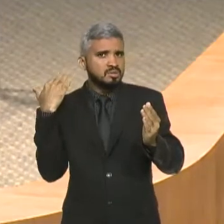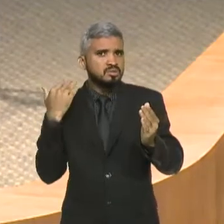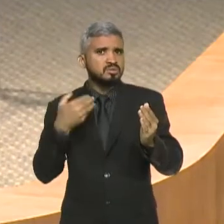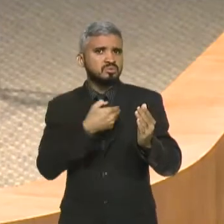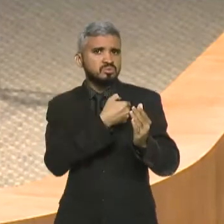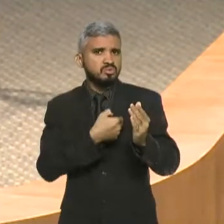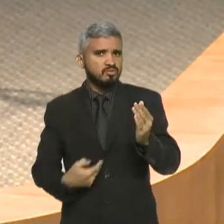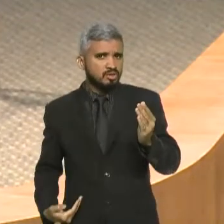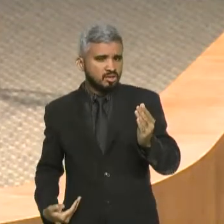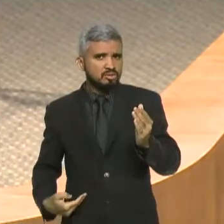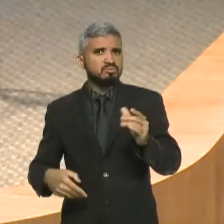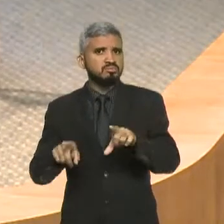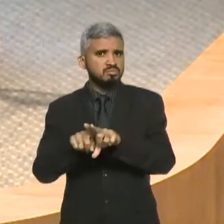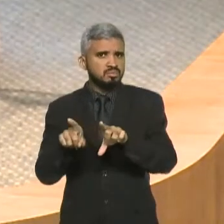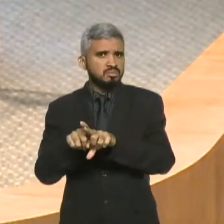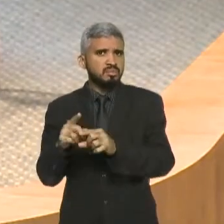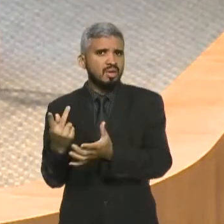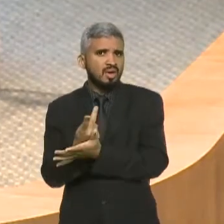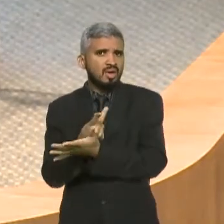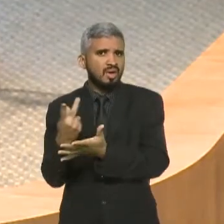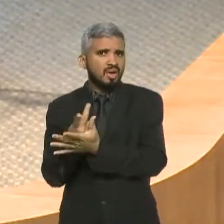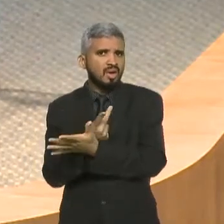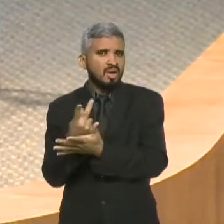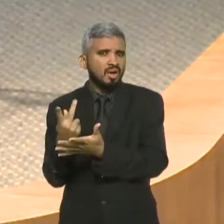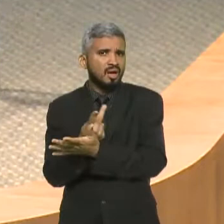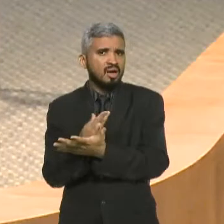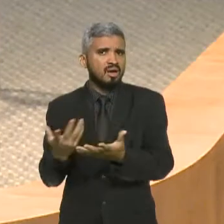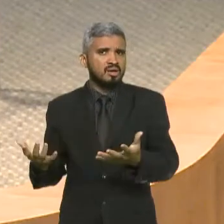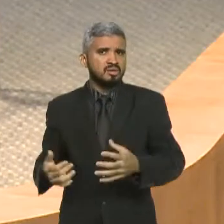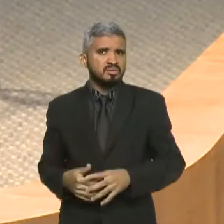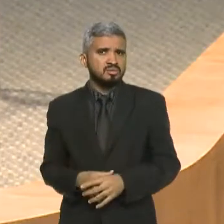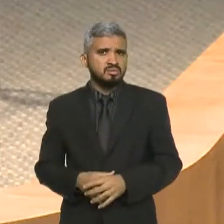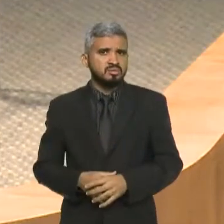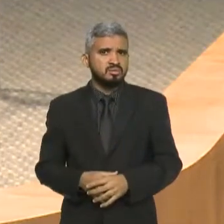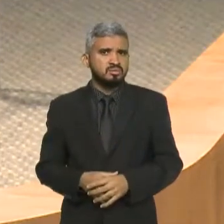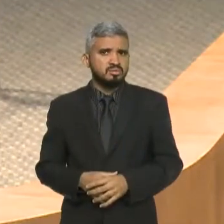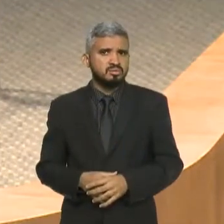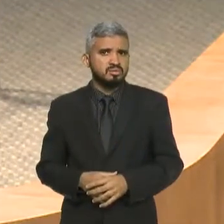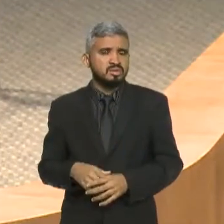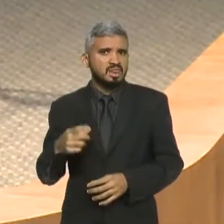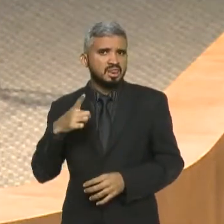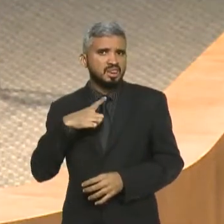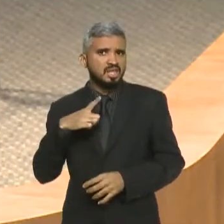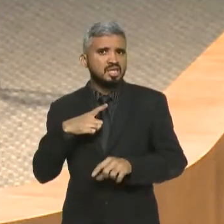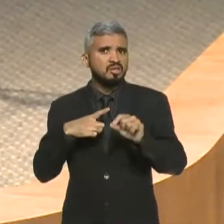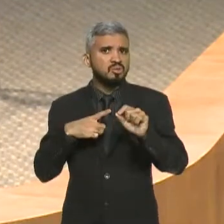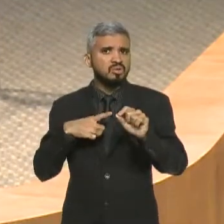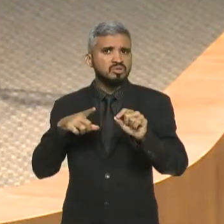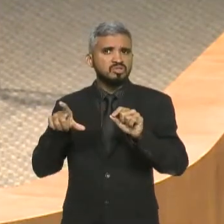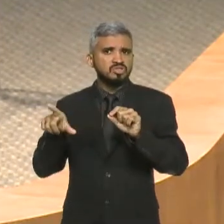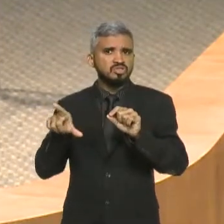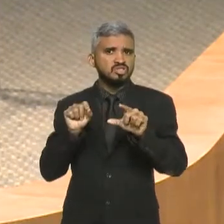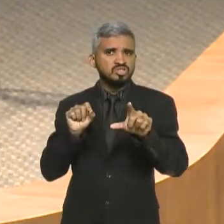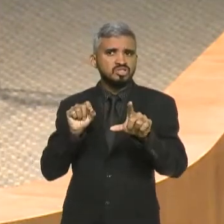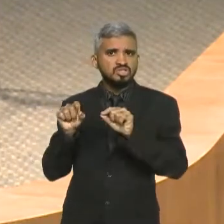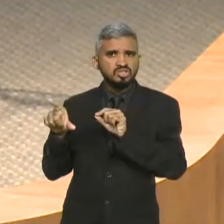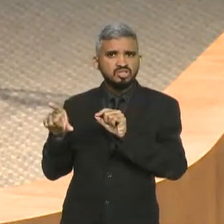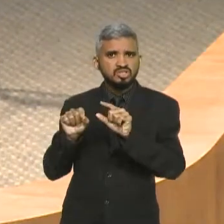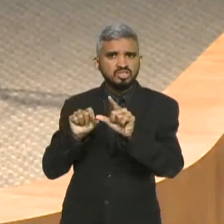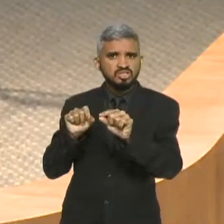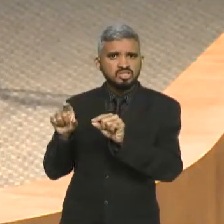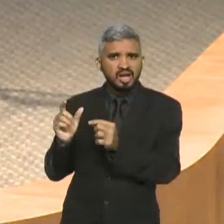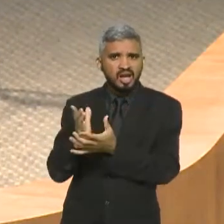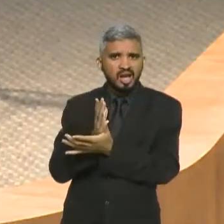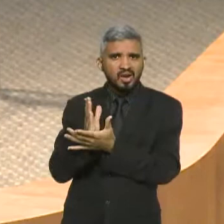tinham possibilidade de fraude, possibilidade de máfia, de gestionamento, de indicação